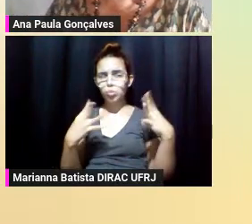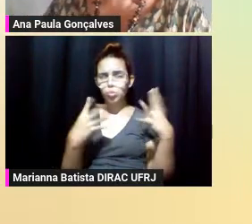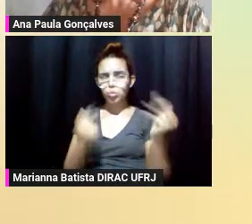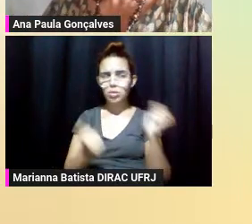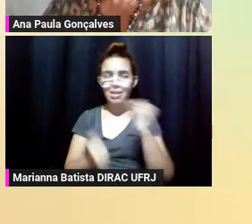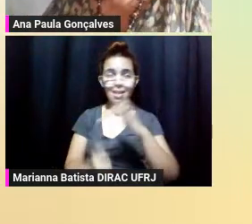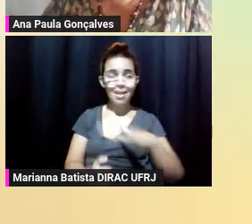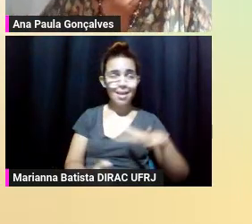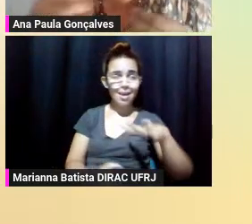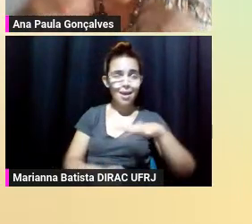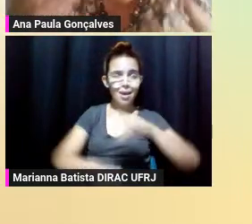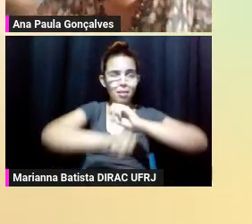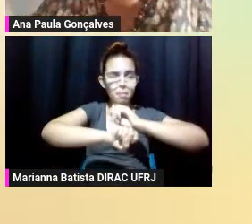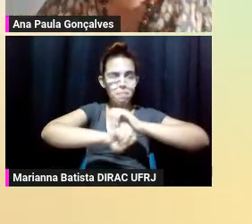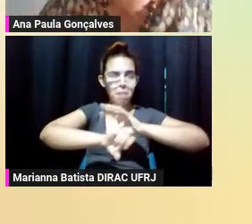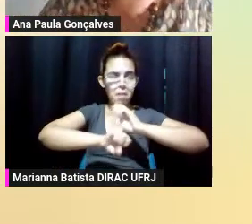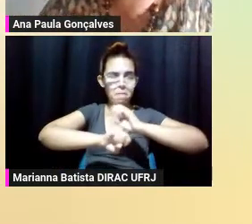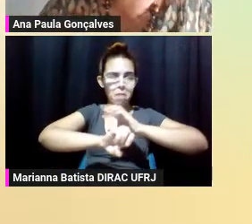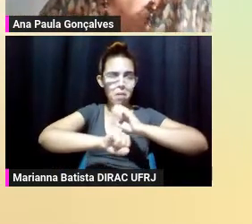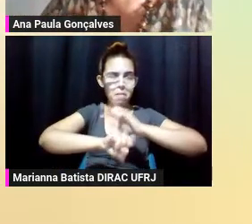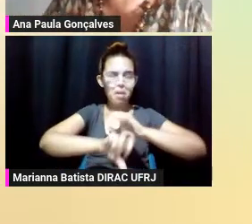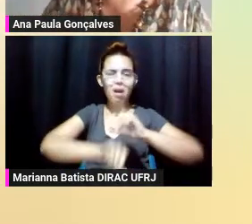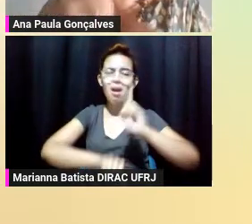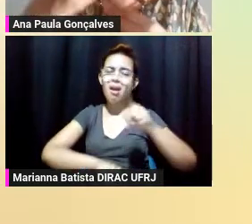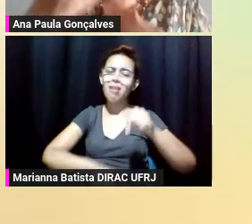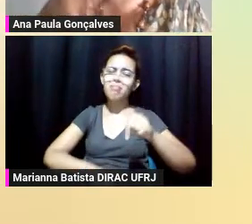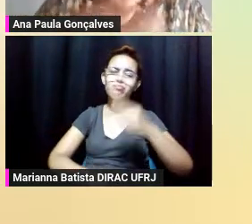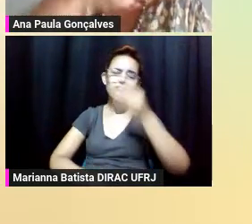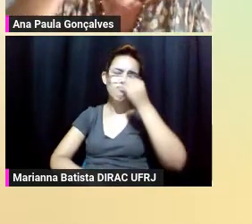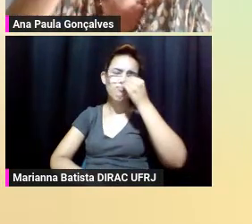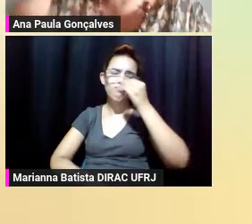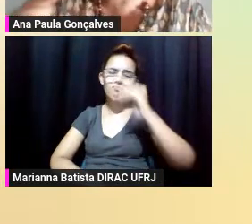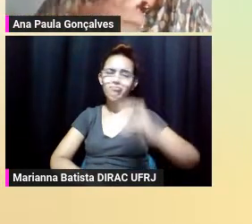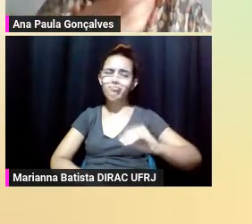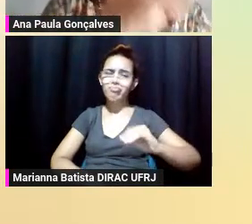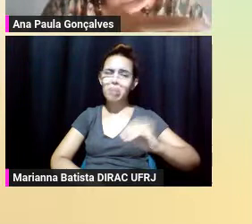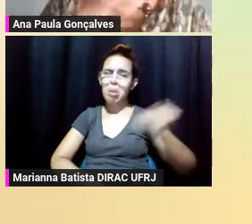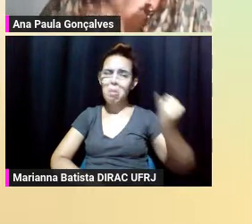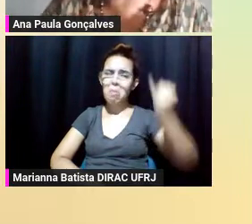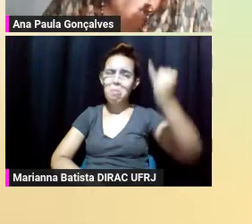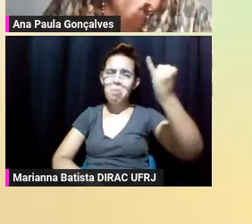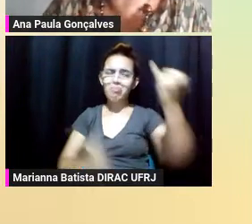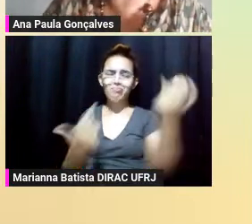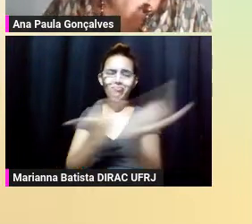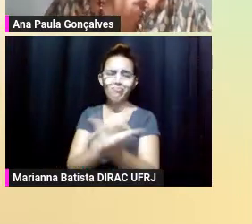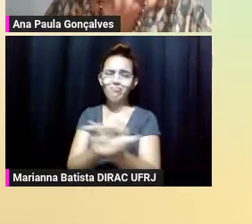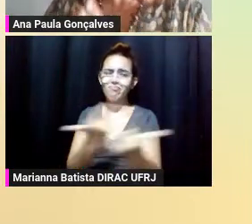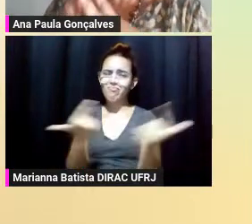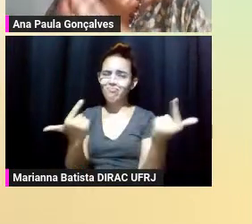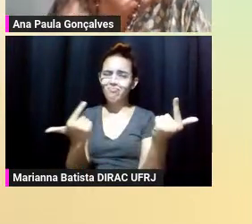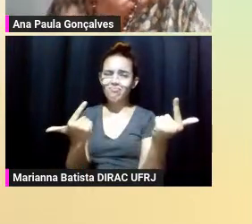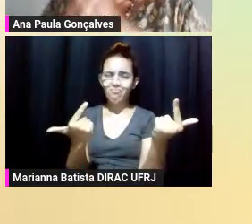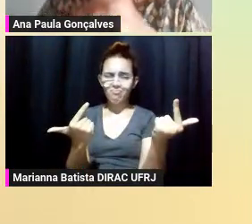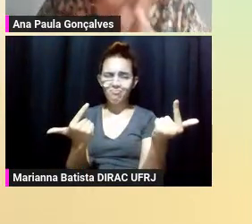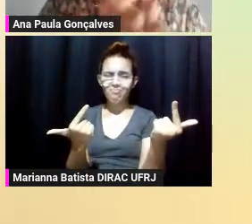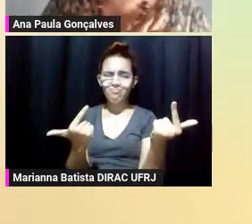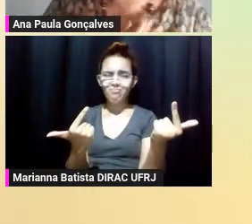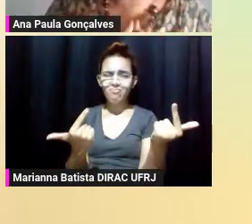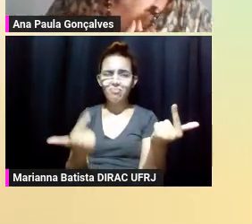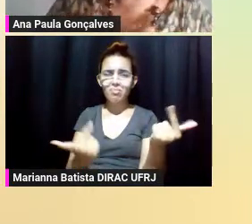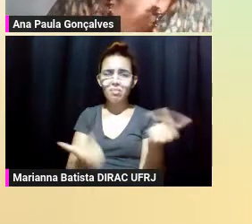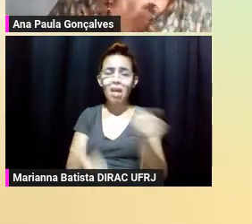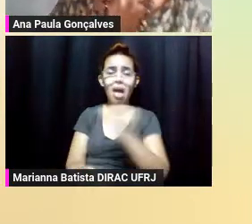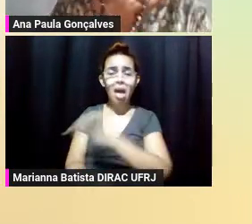é menos importante, porque a gente escuta isso o tempo inteiro, que ela também falou aqui, né? Que a área de